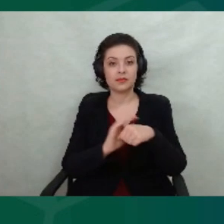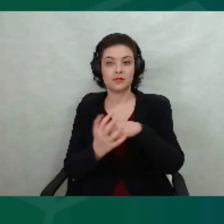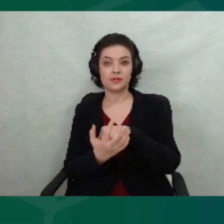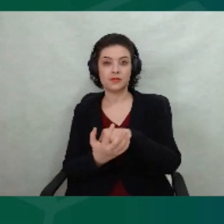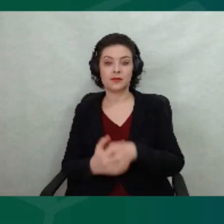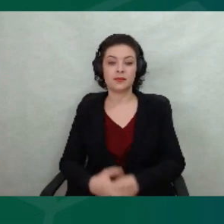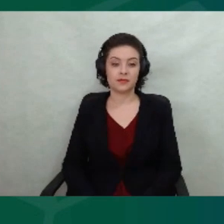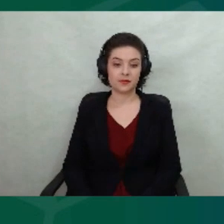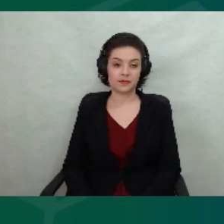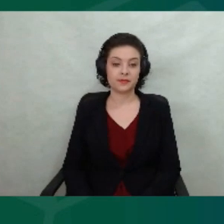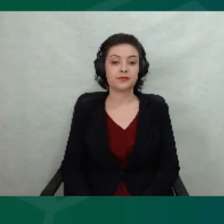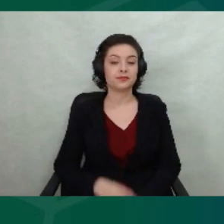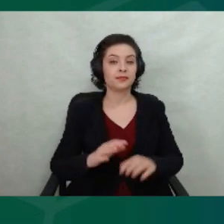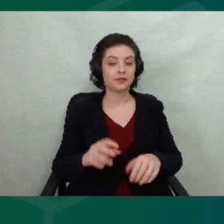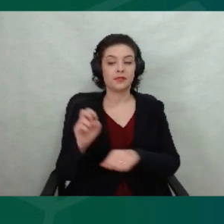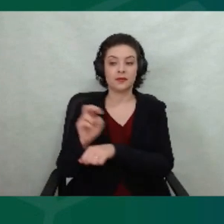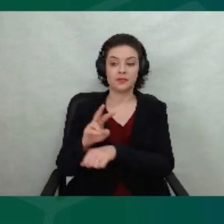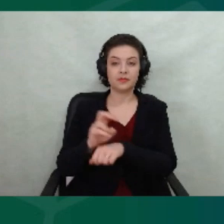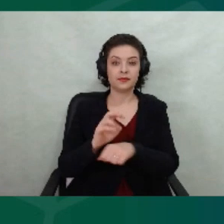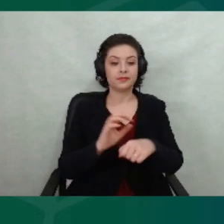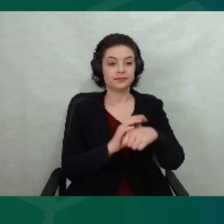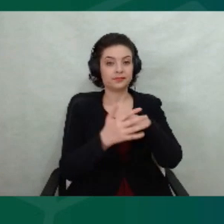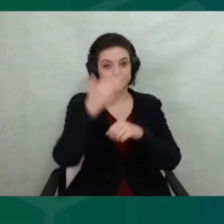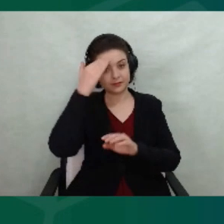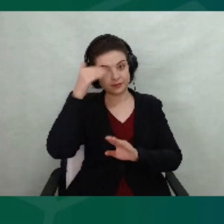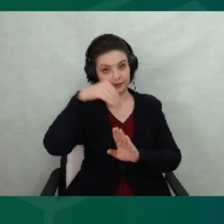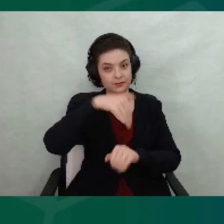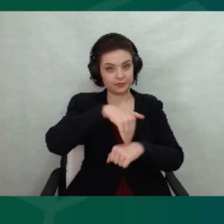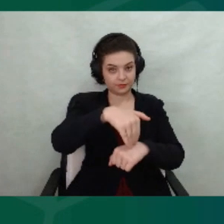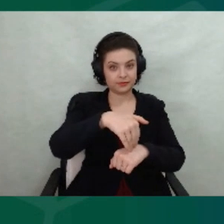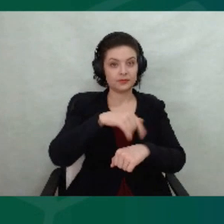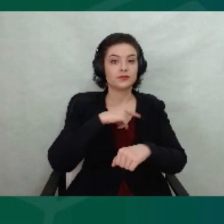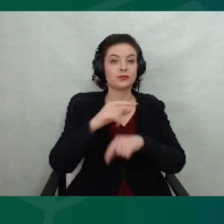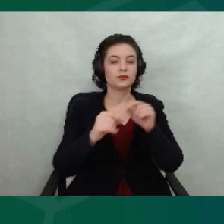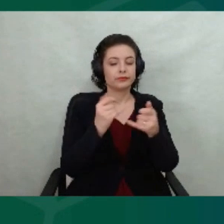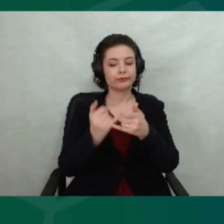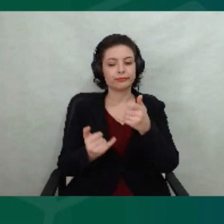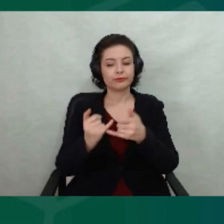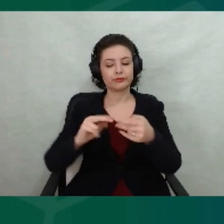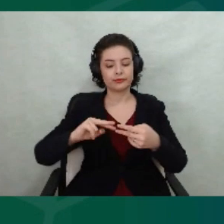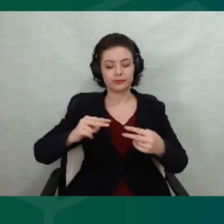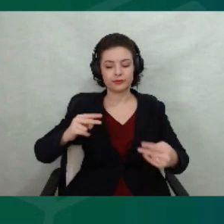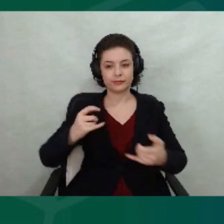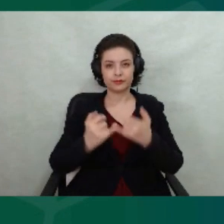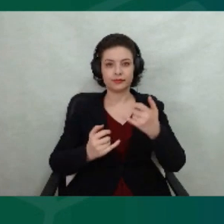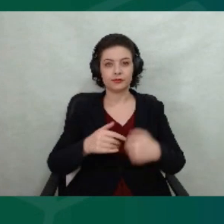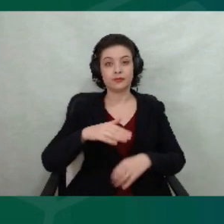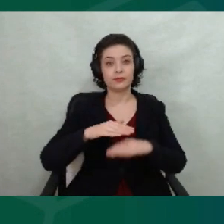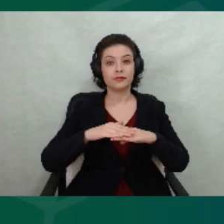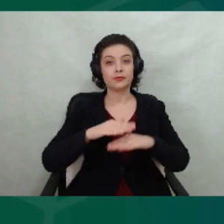que causa Covid-19 guarda uma grande semelhança genética, mais de 70%, com o